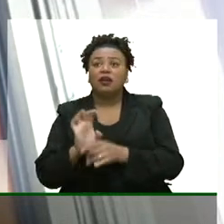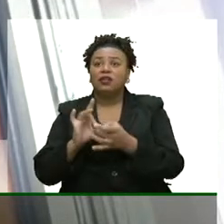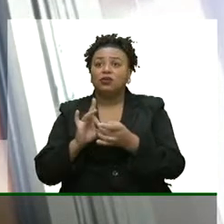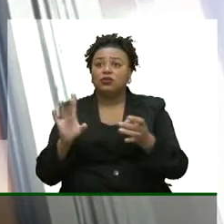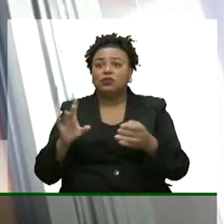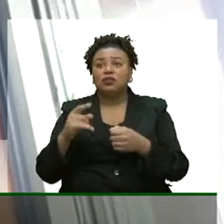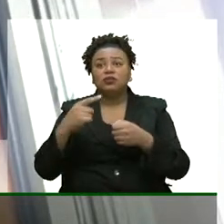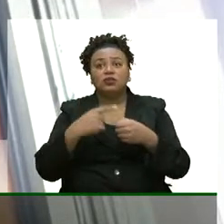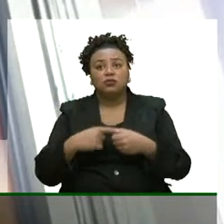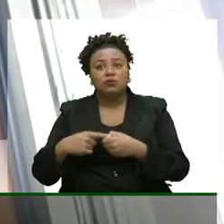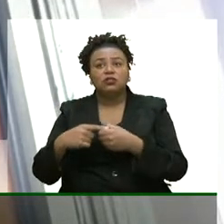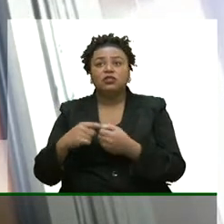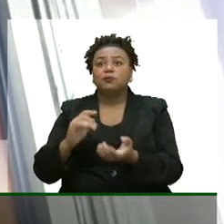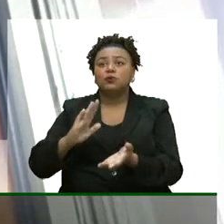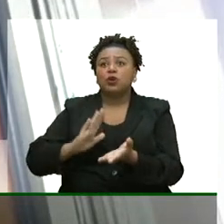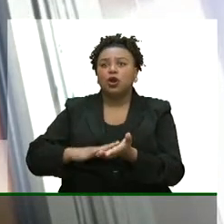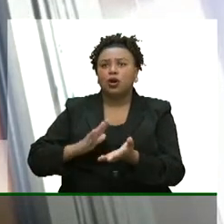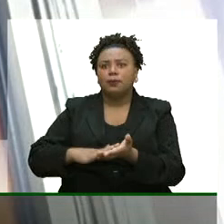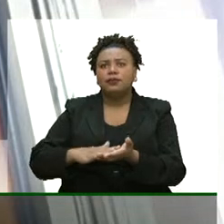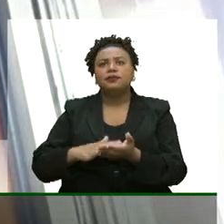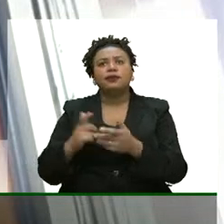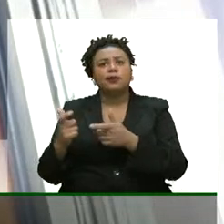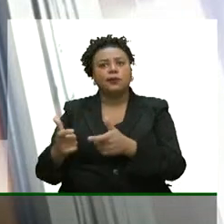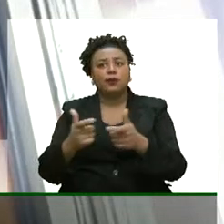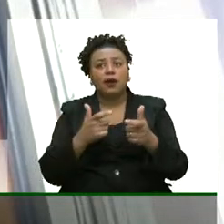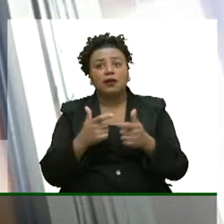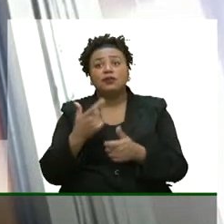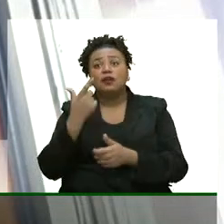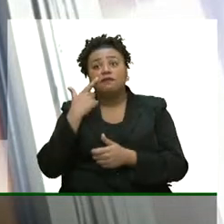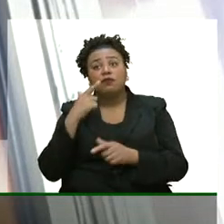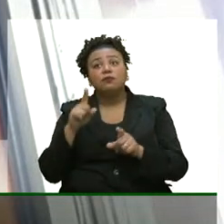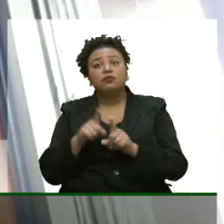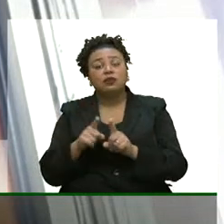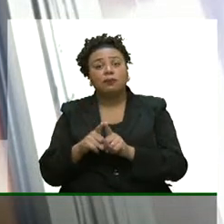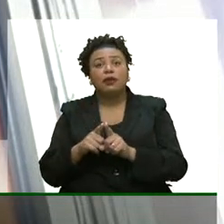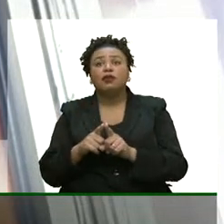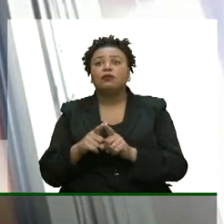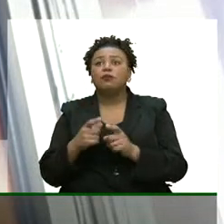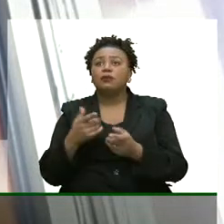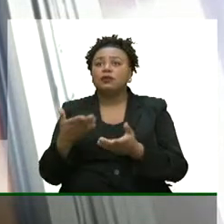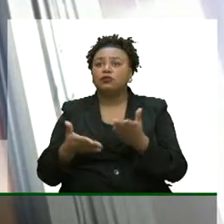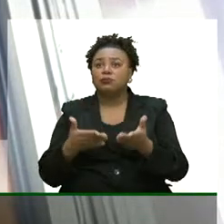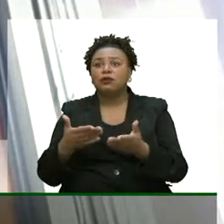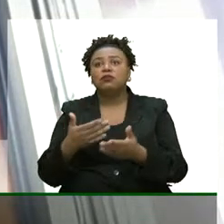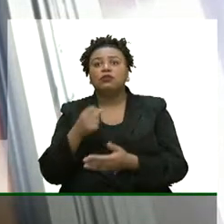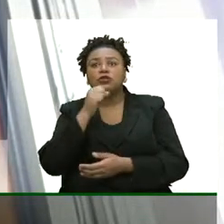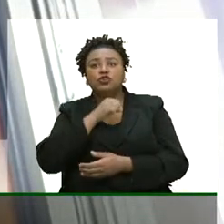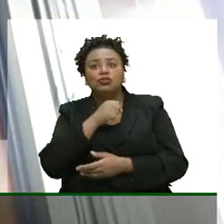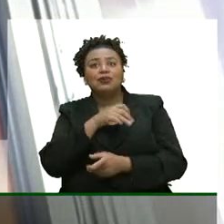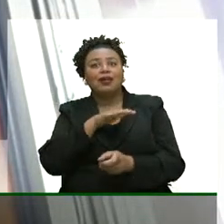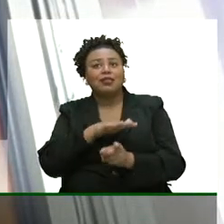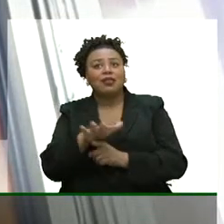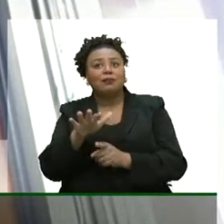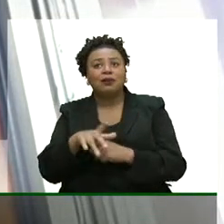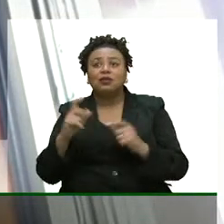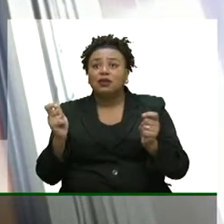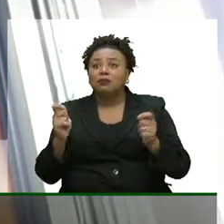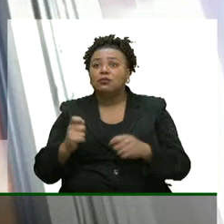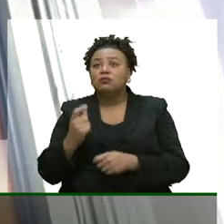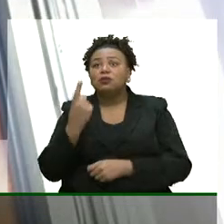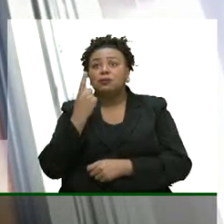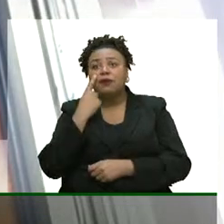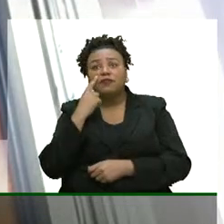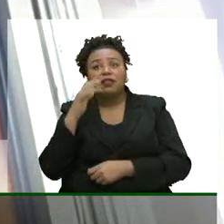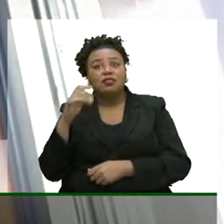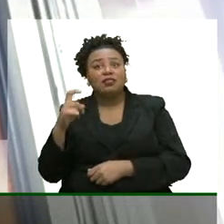municípios suspendam a cobrança das respectivas taxas locais. Prevemos também o atendimento a uma antiga demanda do setor, ou seja, a possibilidade de unificação